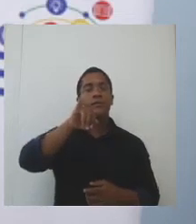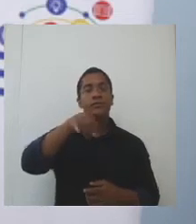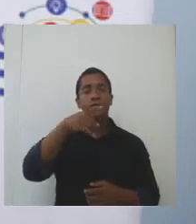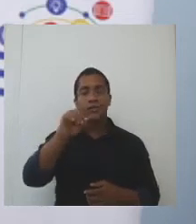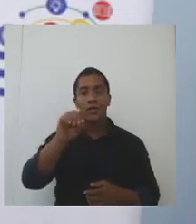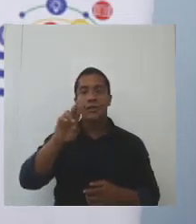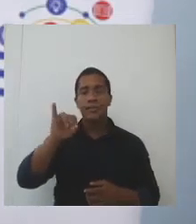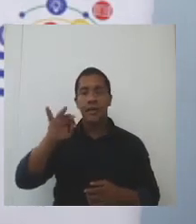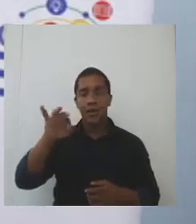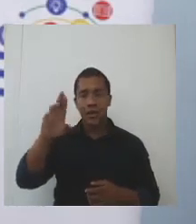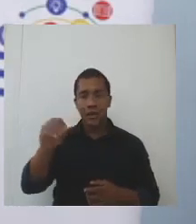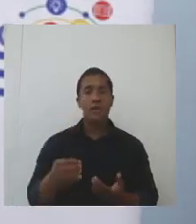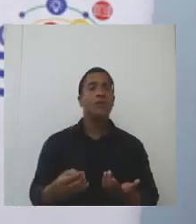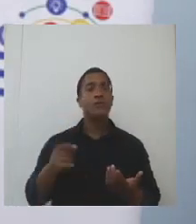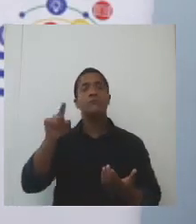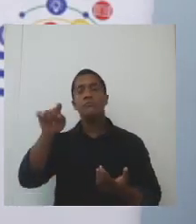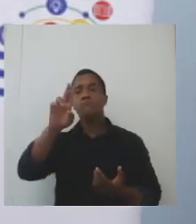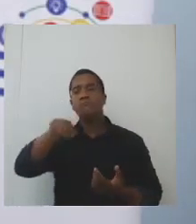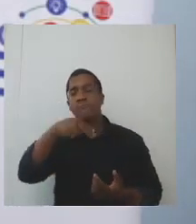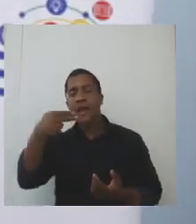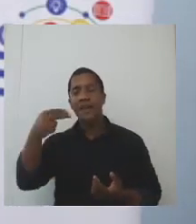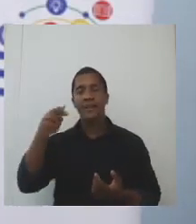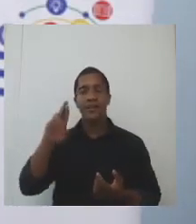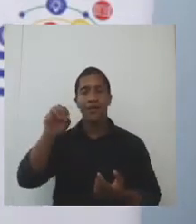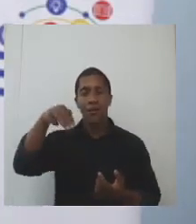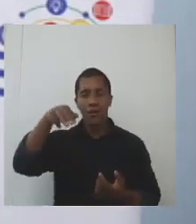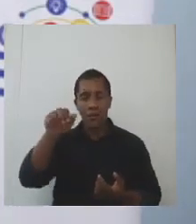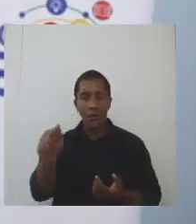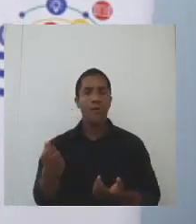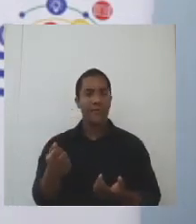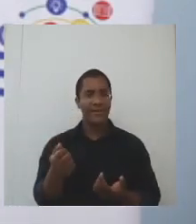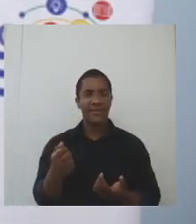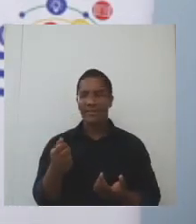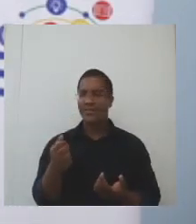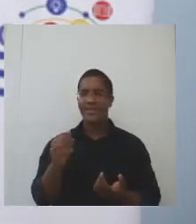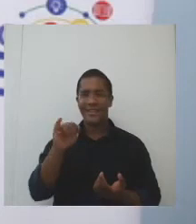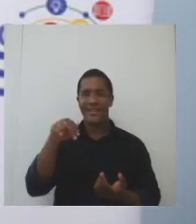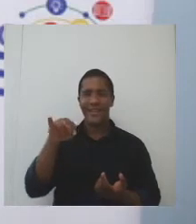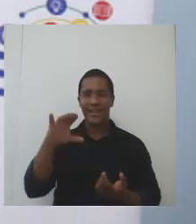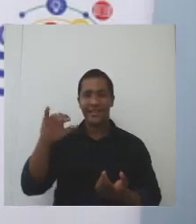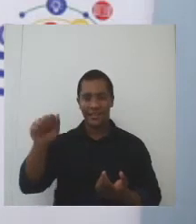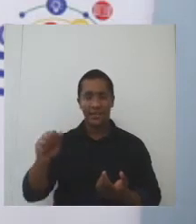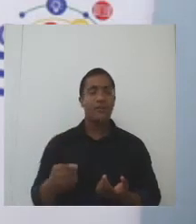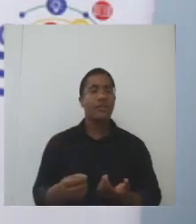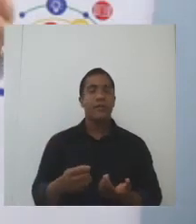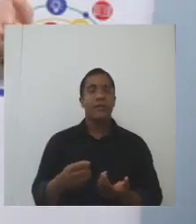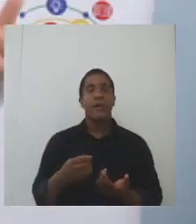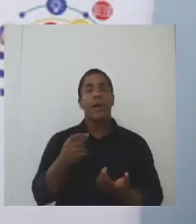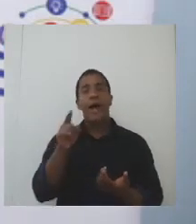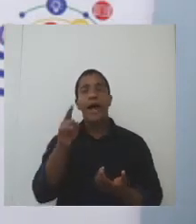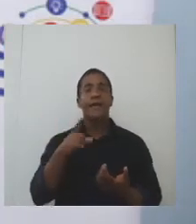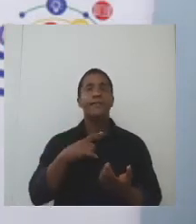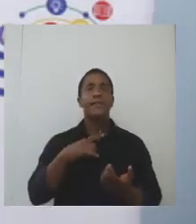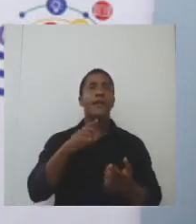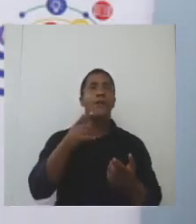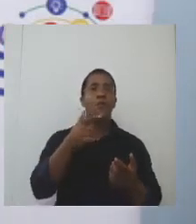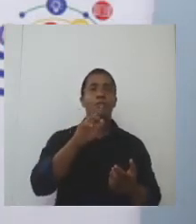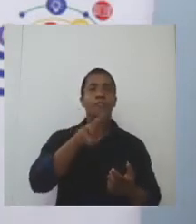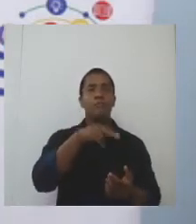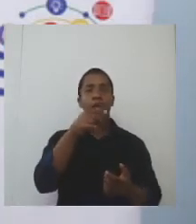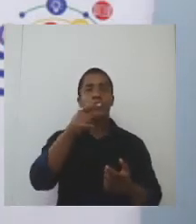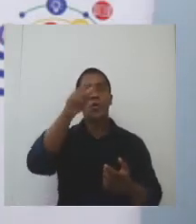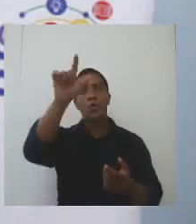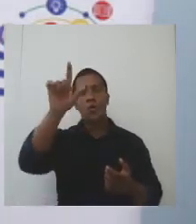conhecido famoso padre Roma. Tivemos aqui a chegada, né, de Domingos José Martins, né, um capixaba que veio para cá para